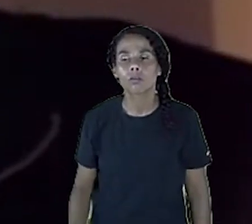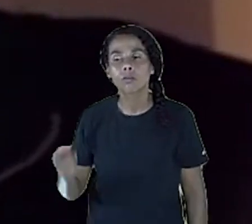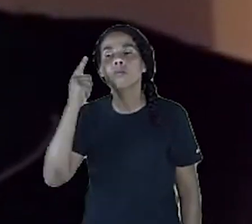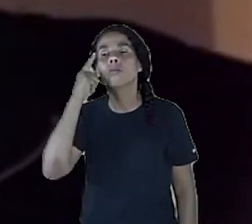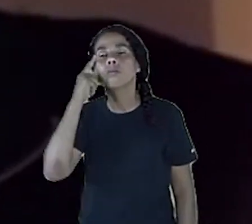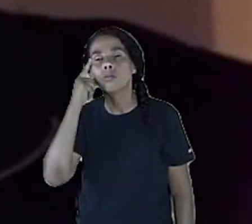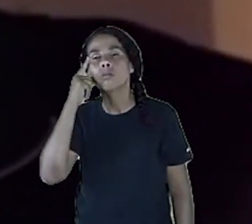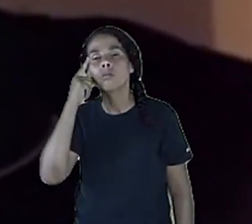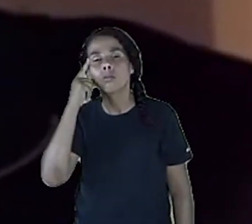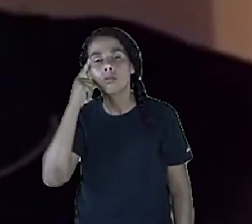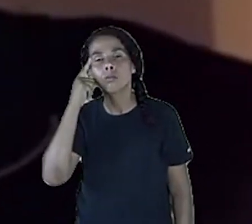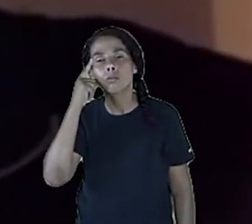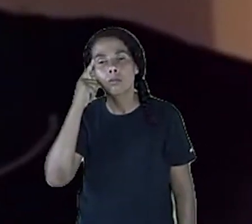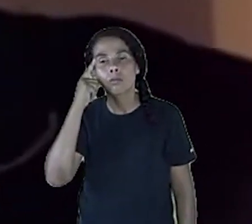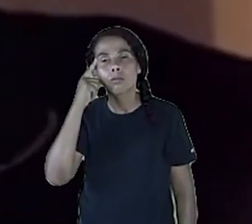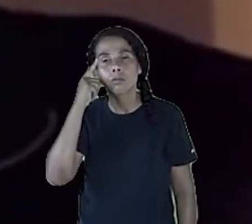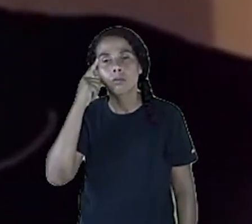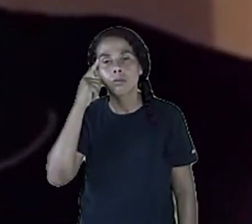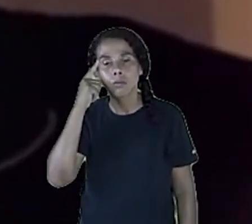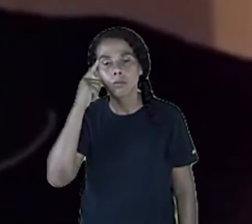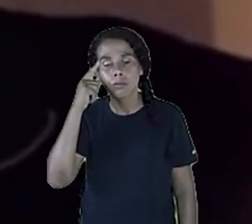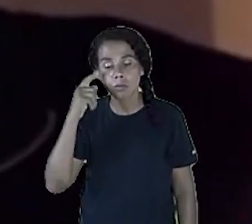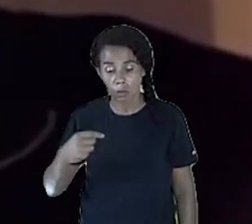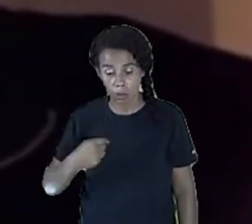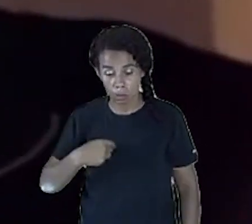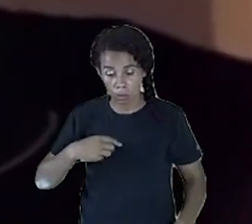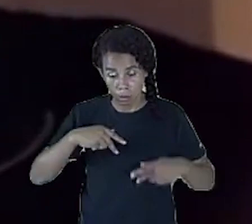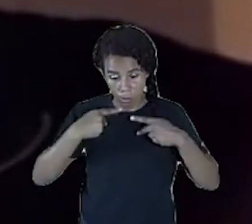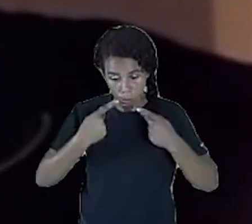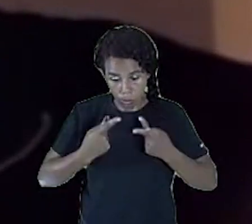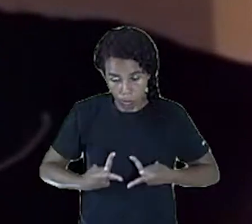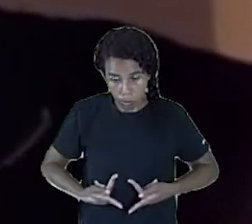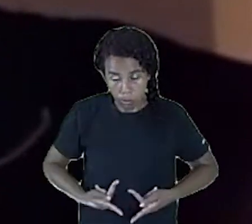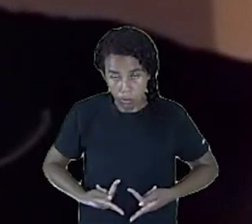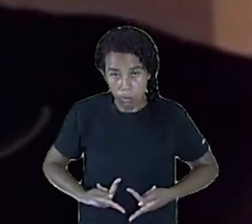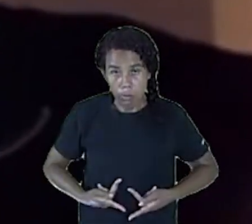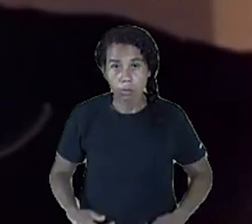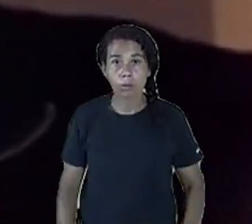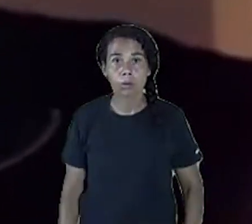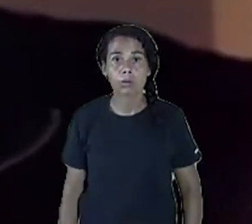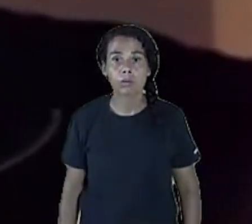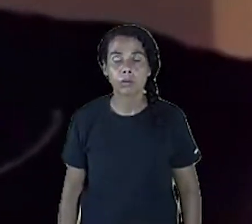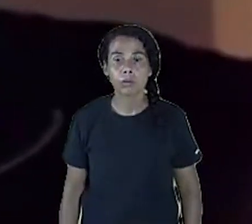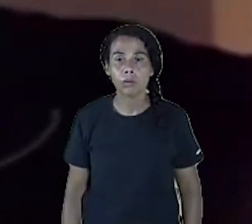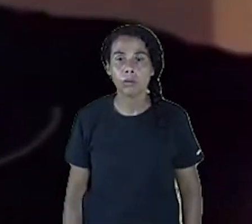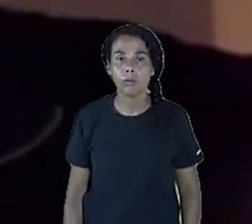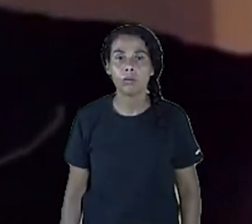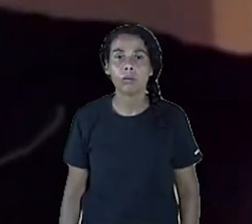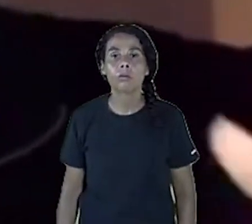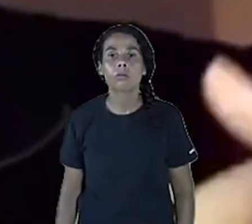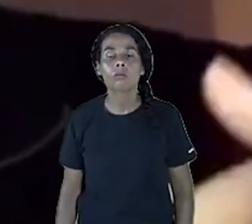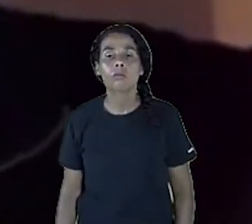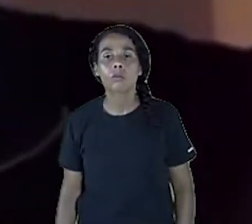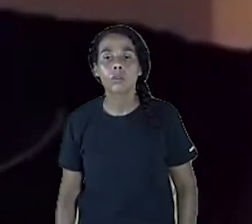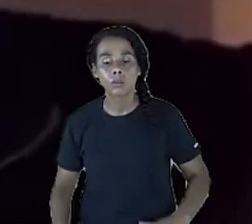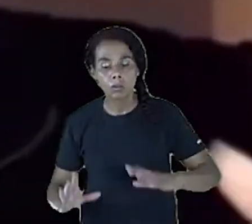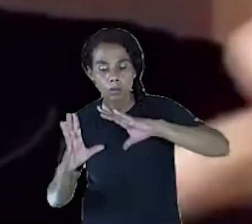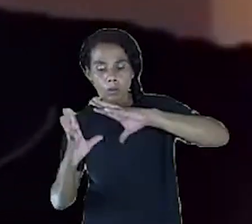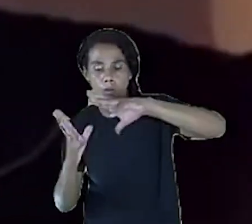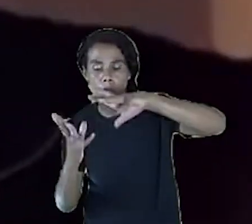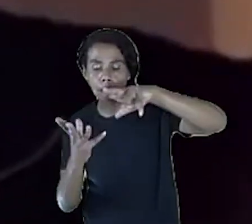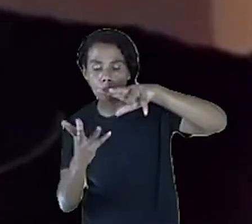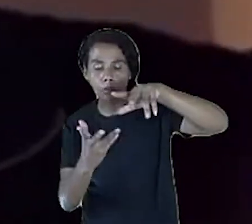dessa minha condição humana, essa minha condição no mundo, e esses registros são o quê? No meu